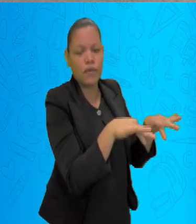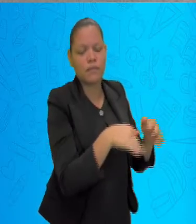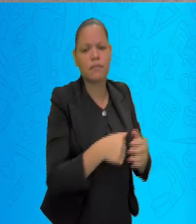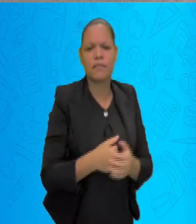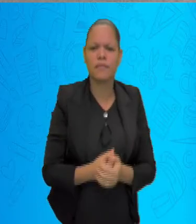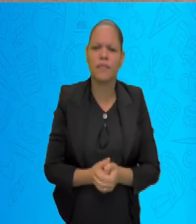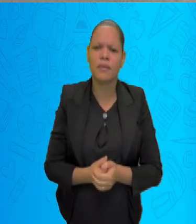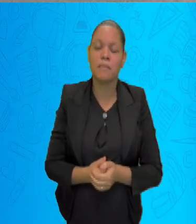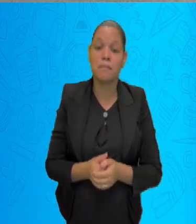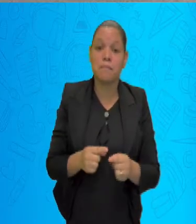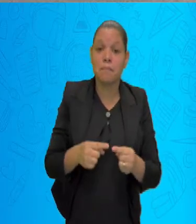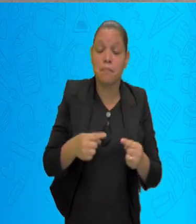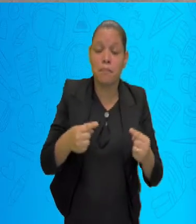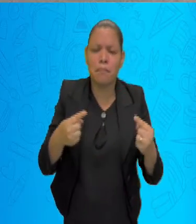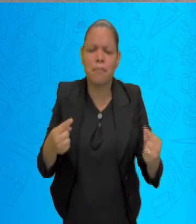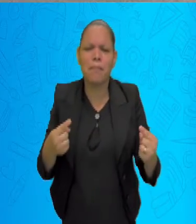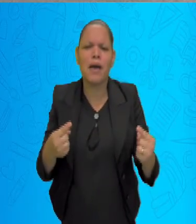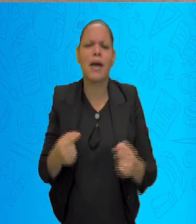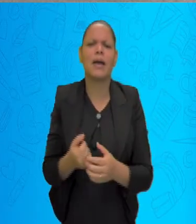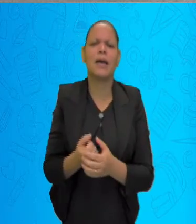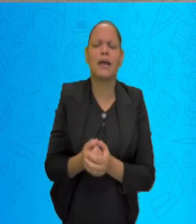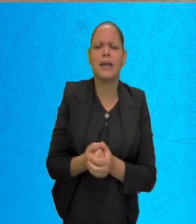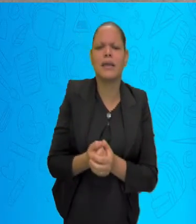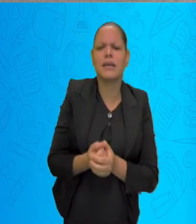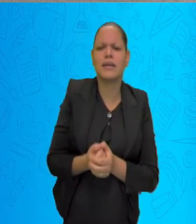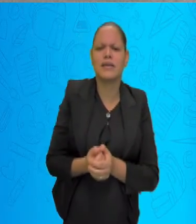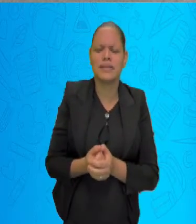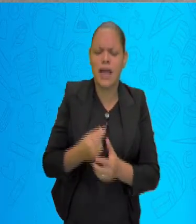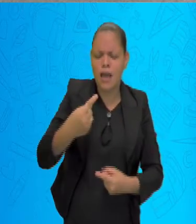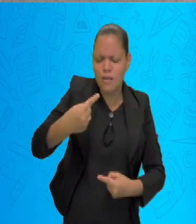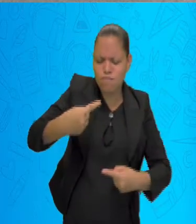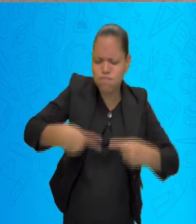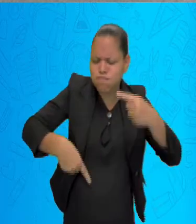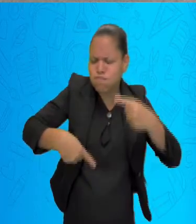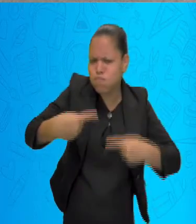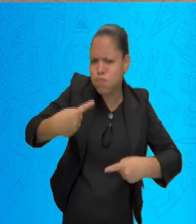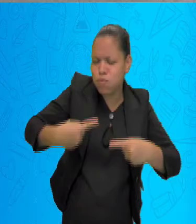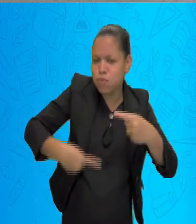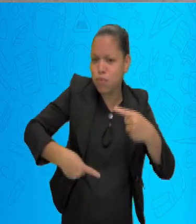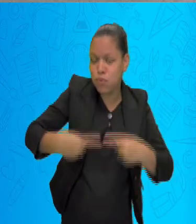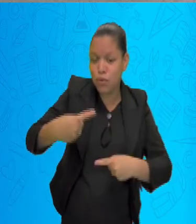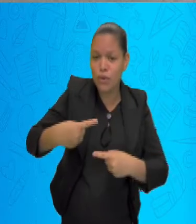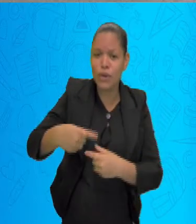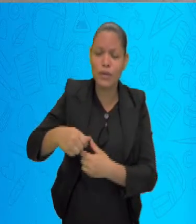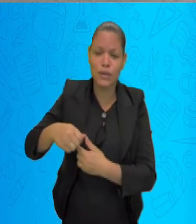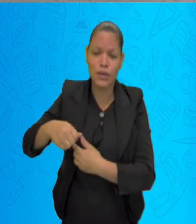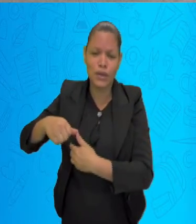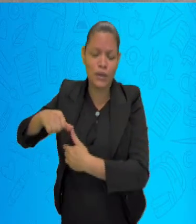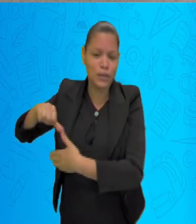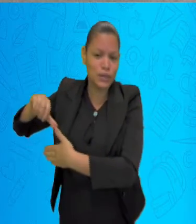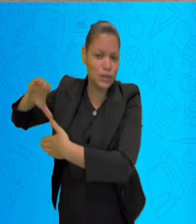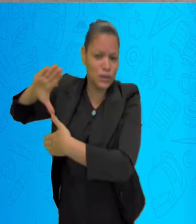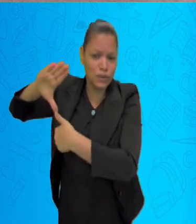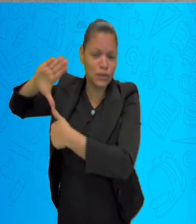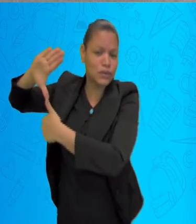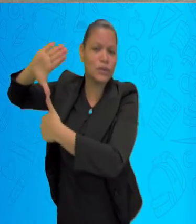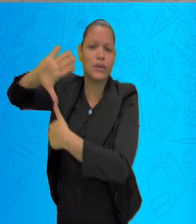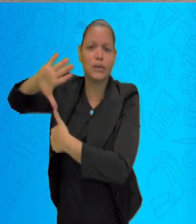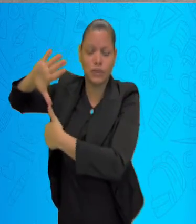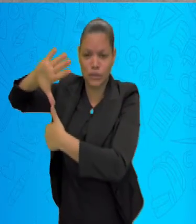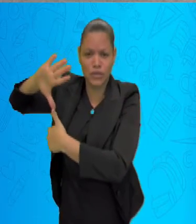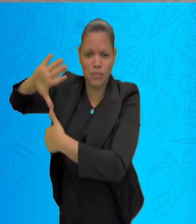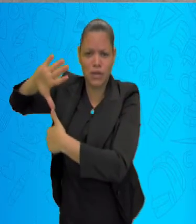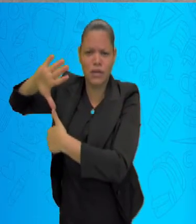que desagradava os interesses políticos norte-americanos e ainda dependiam